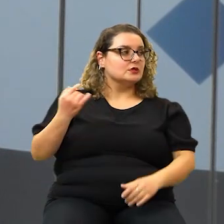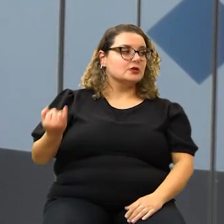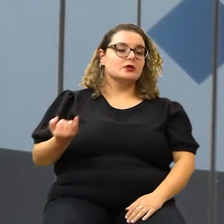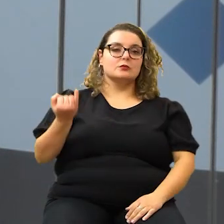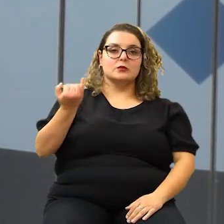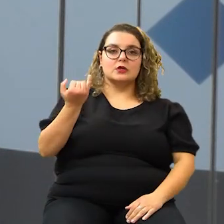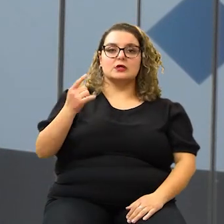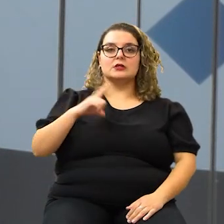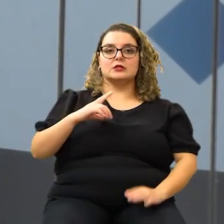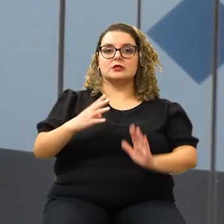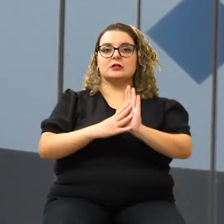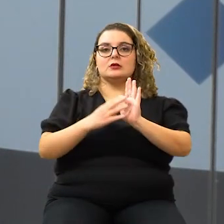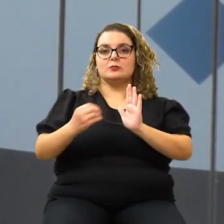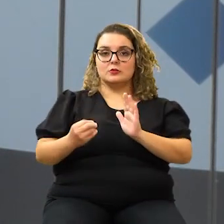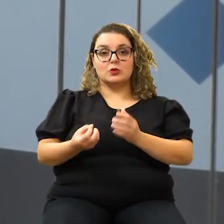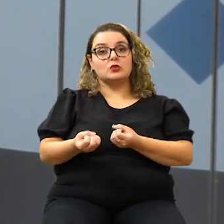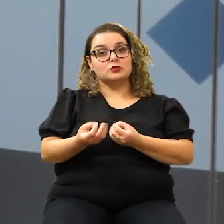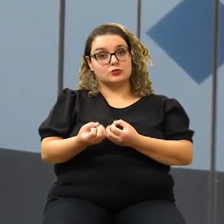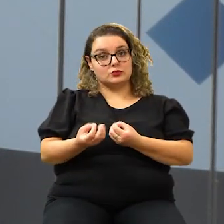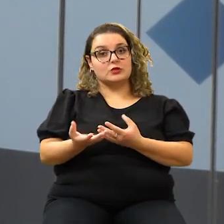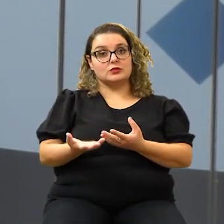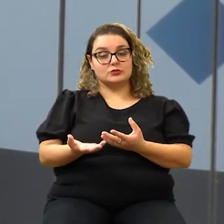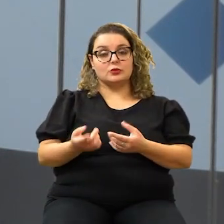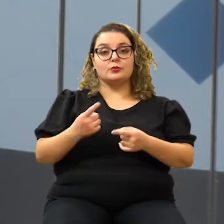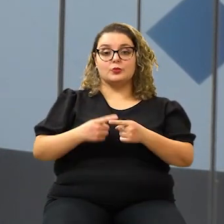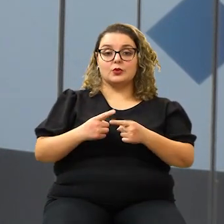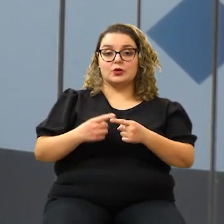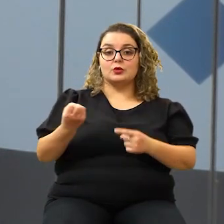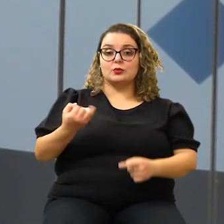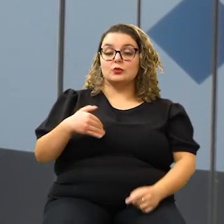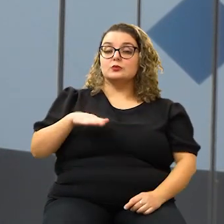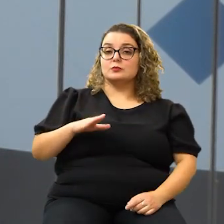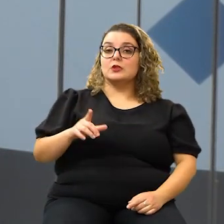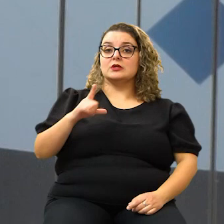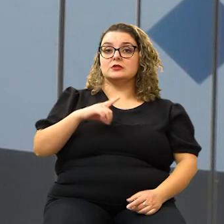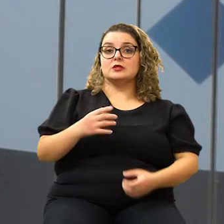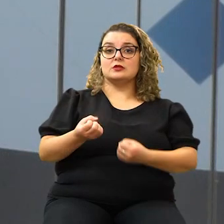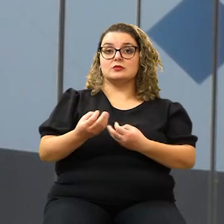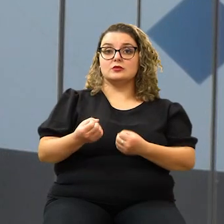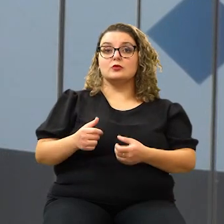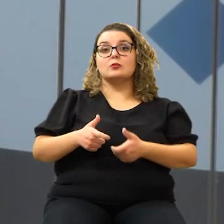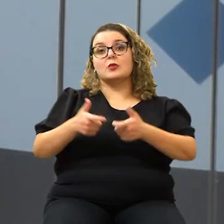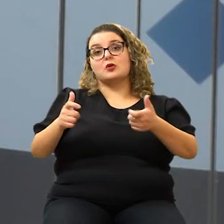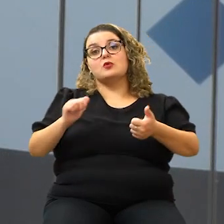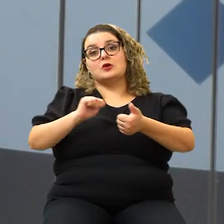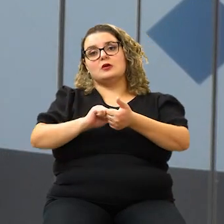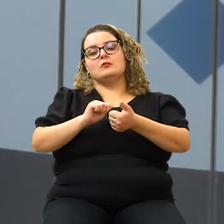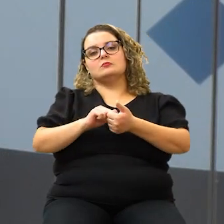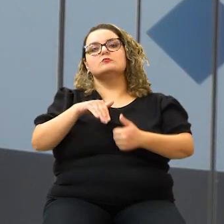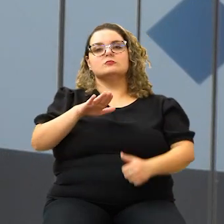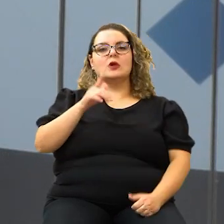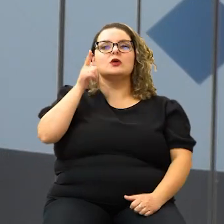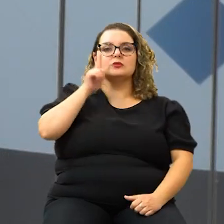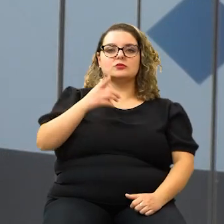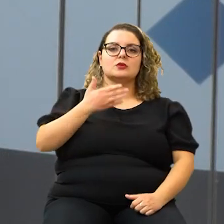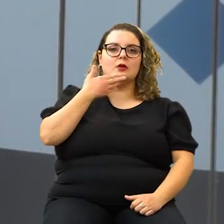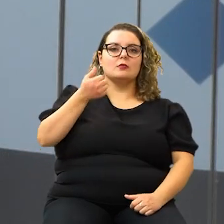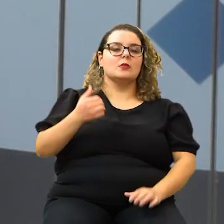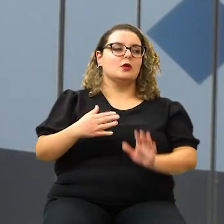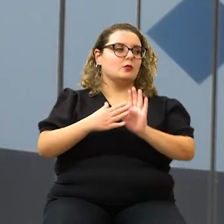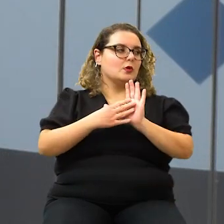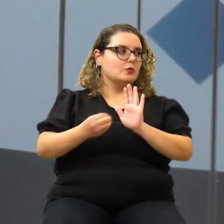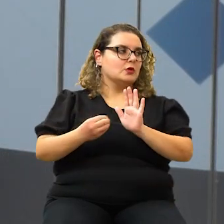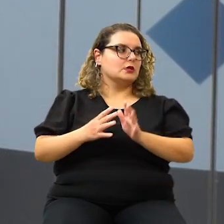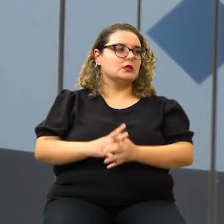ter a modelagem e os dados, né? Porque quanto mais eu tenho os dados com maior qualidade, mais eu consigo melhorar a minha modelagem,